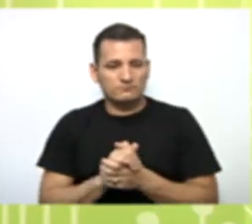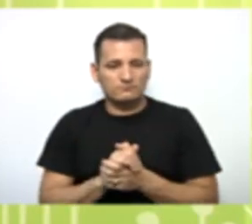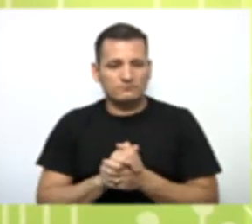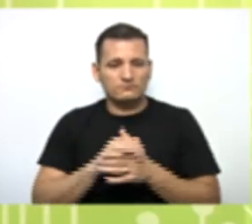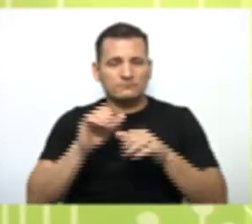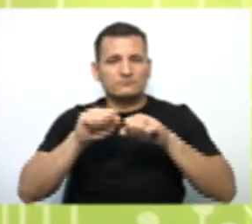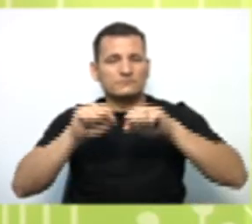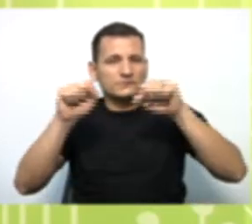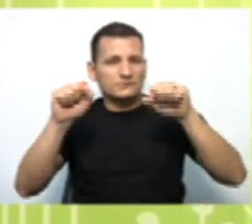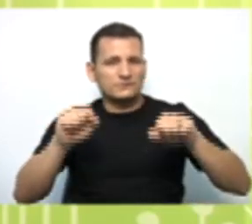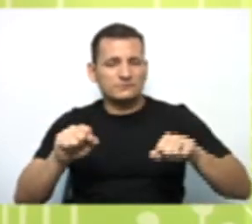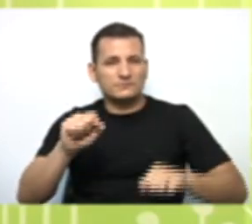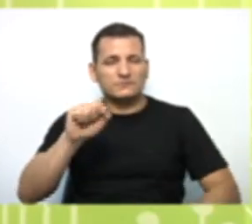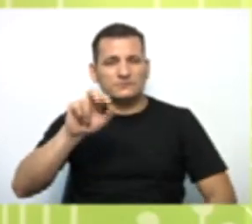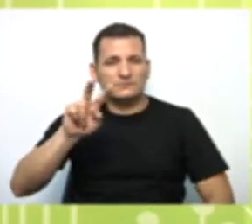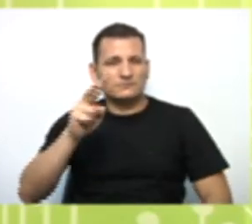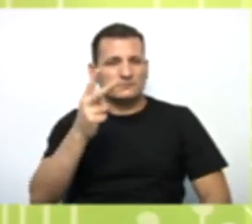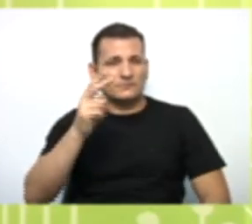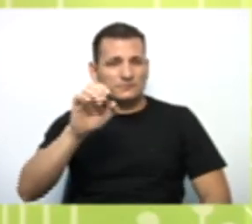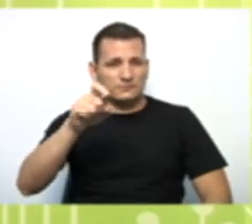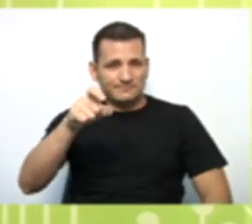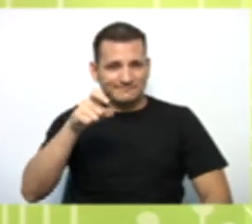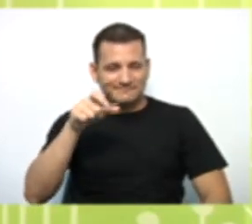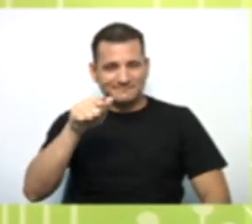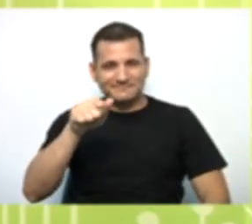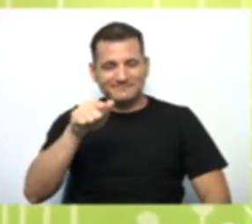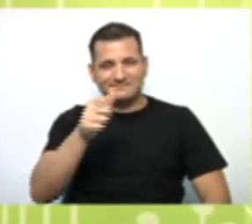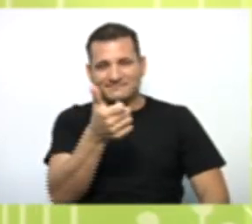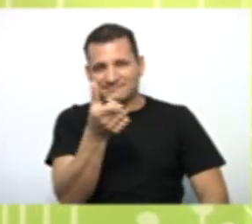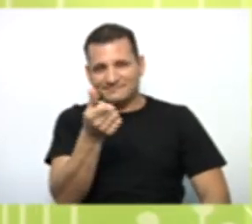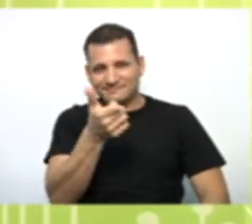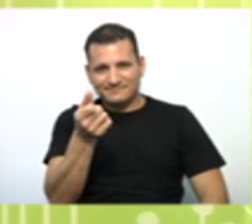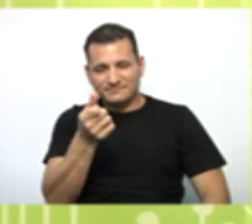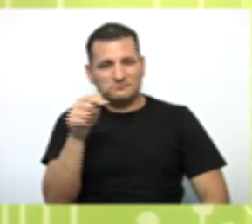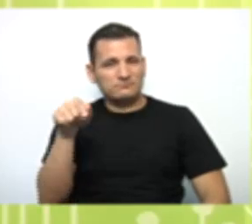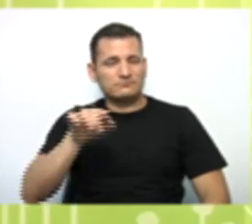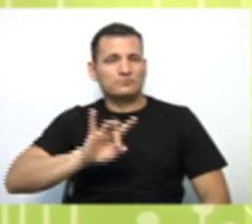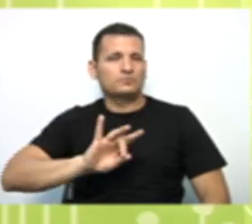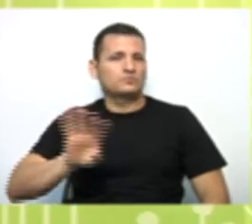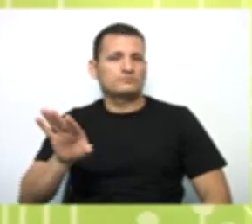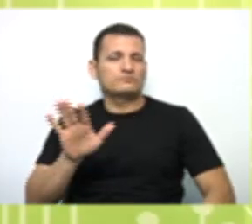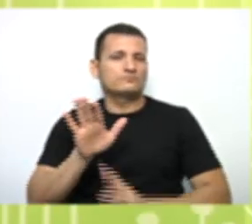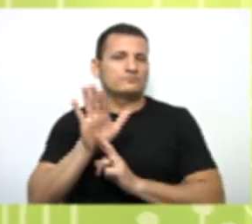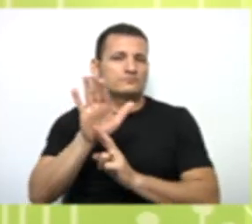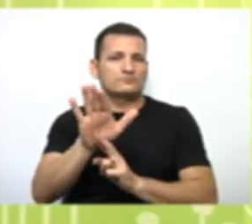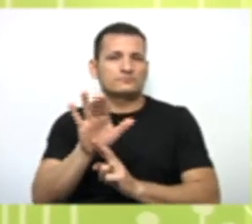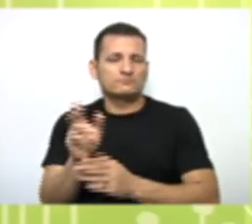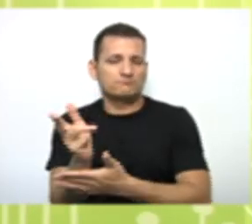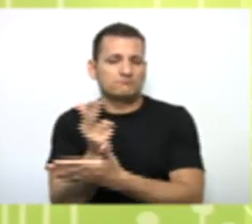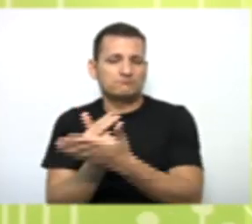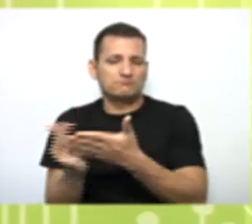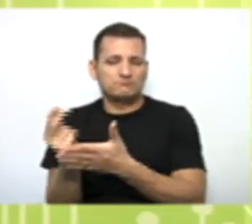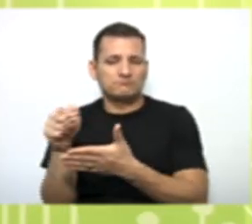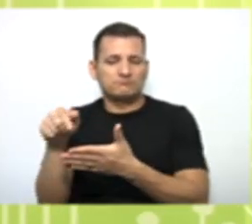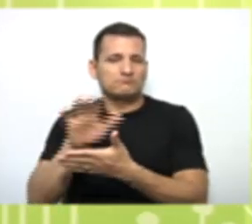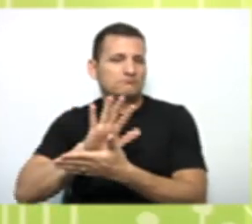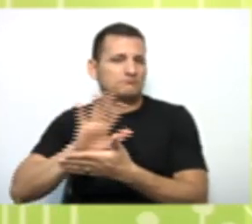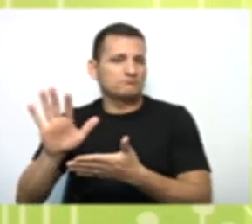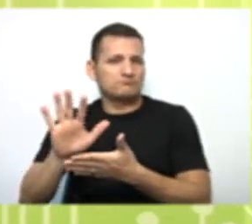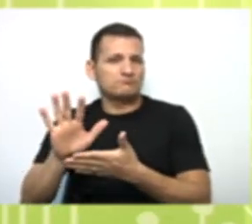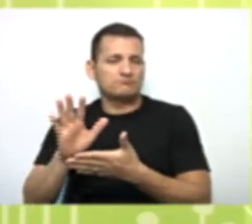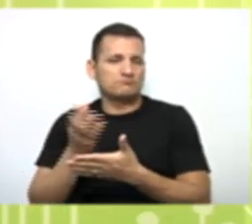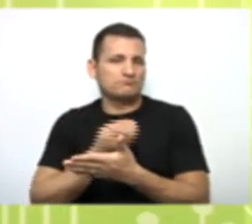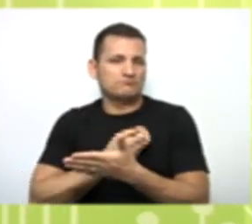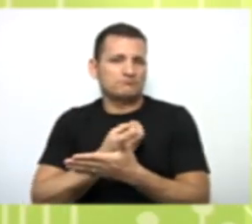sistema hexadecimal, isso aí, olha a cabeça, vamos pensar. Isso é apenas uma representação gráfica para poder escrever de um